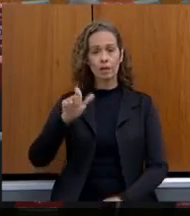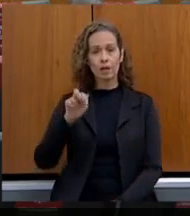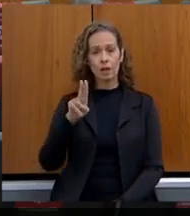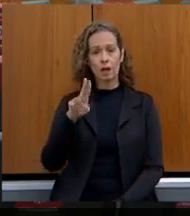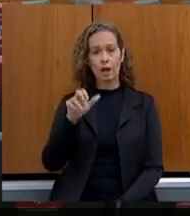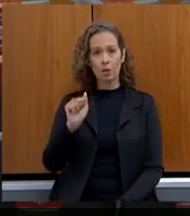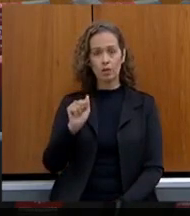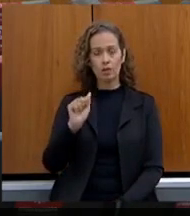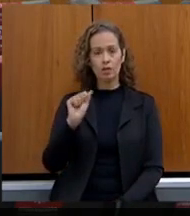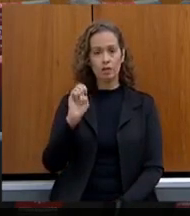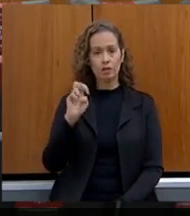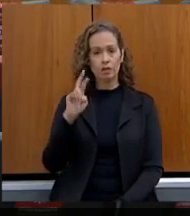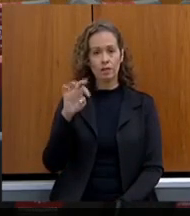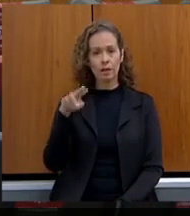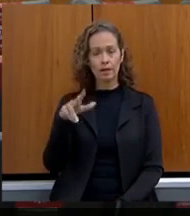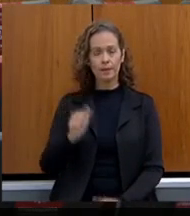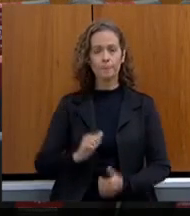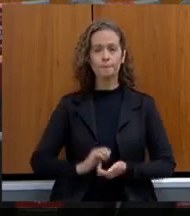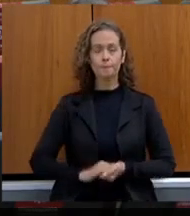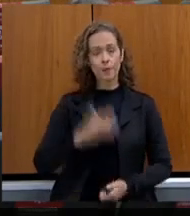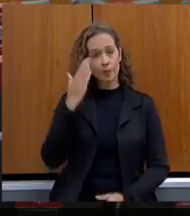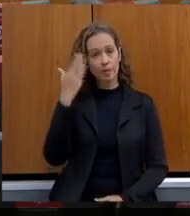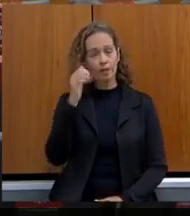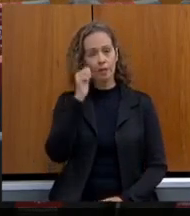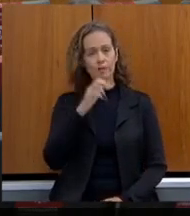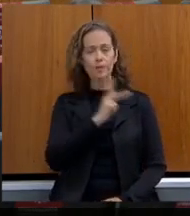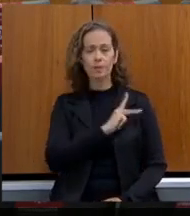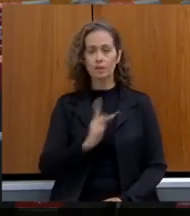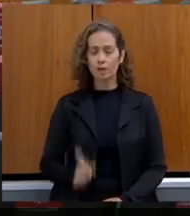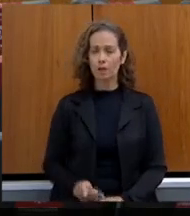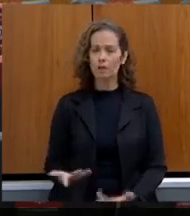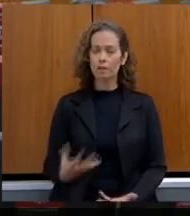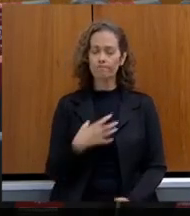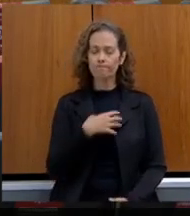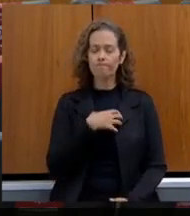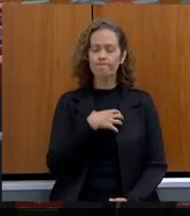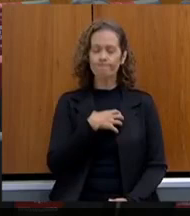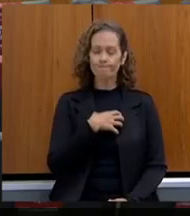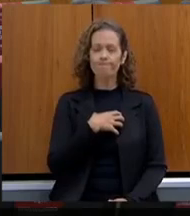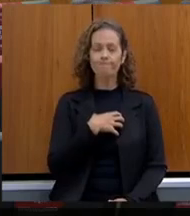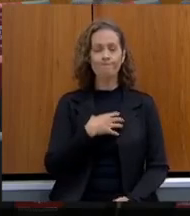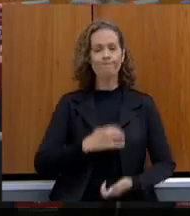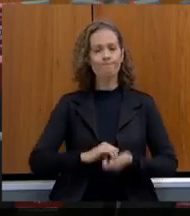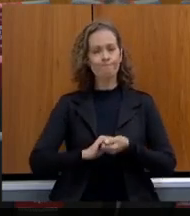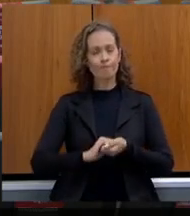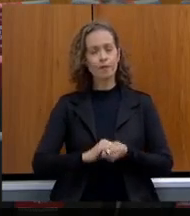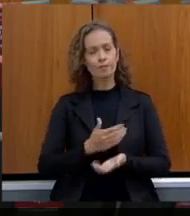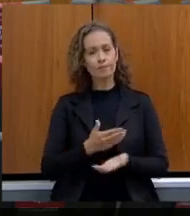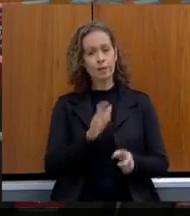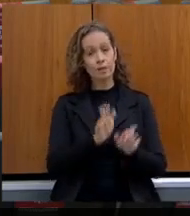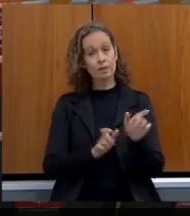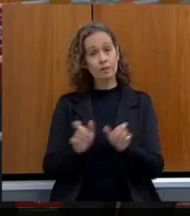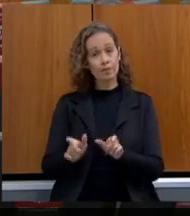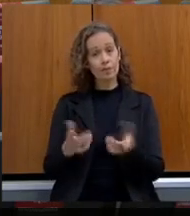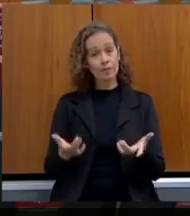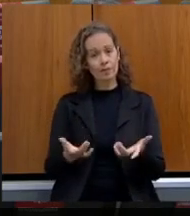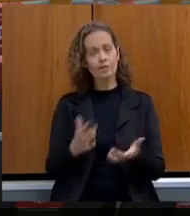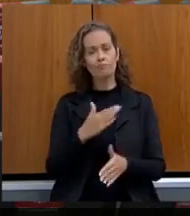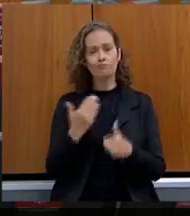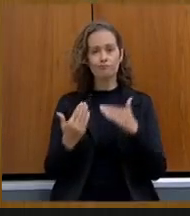Serrano obrigado a presidente meus Sinceros sentimentos de solidariedade a todas as famílias das vítimas dessa